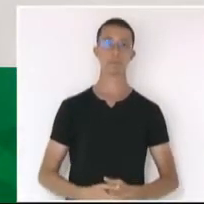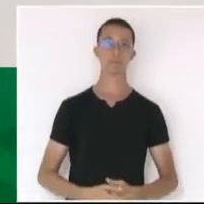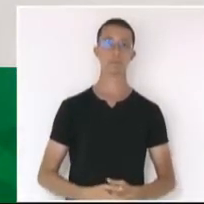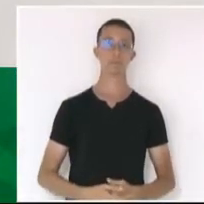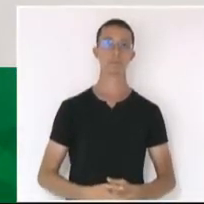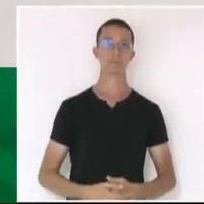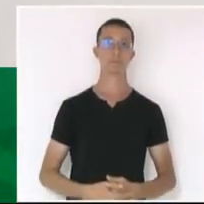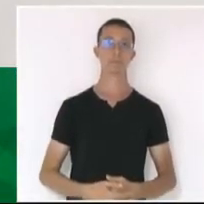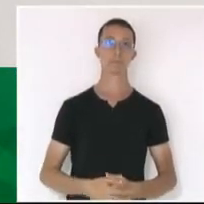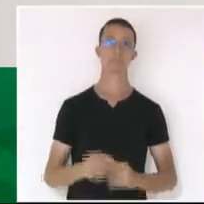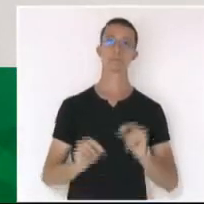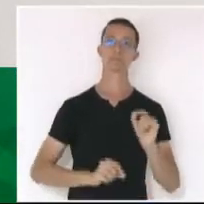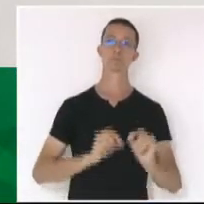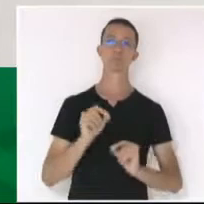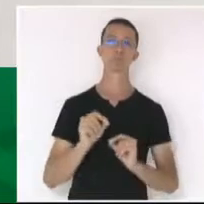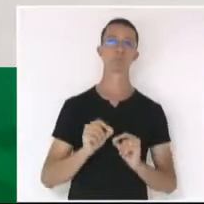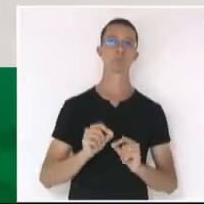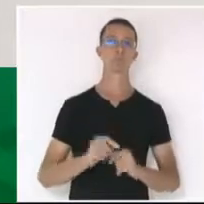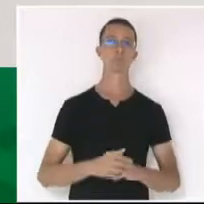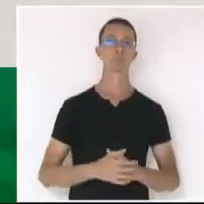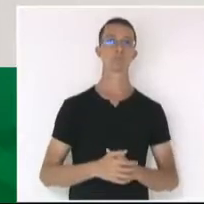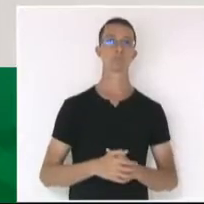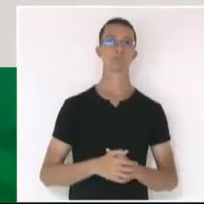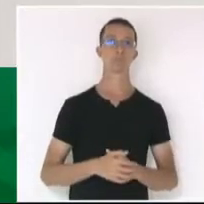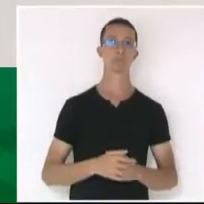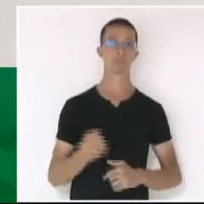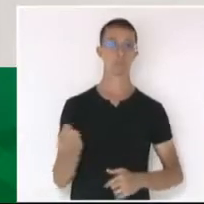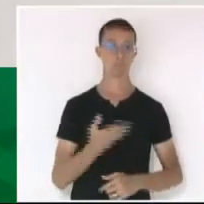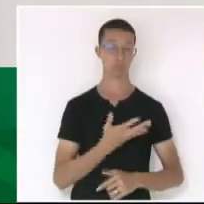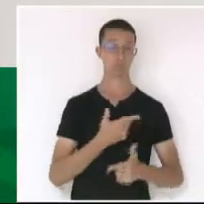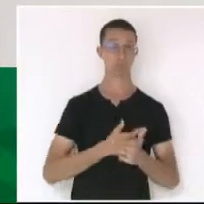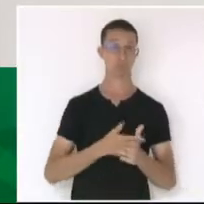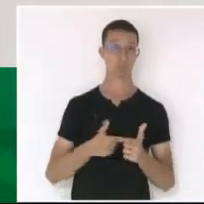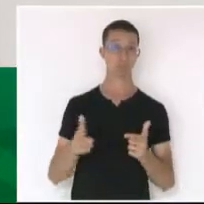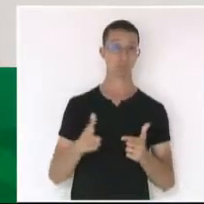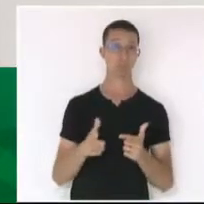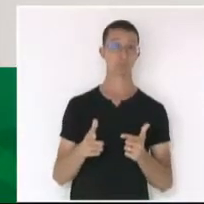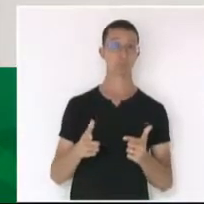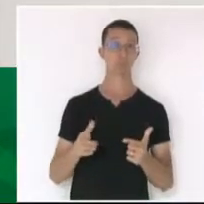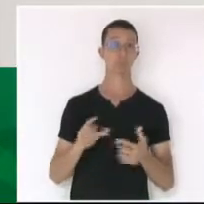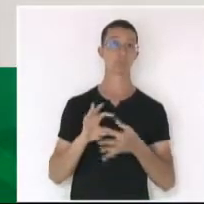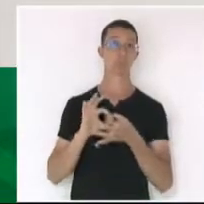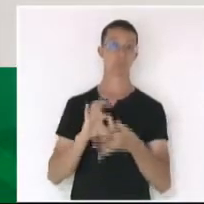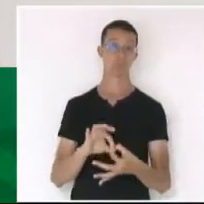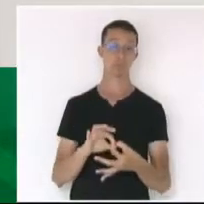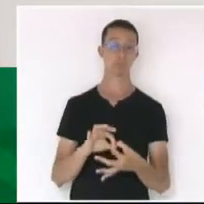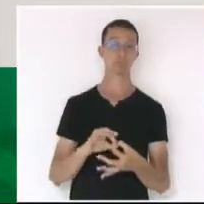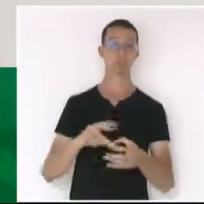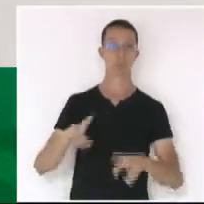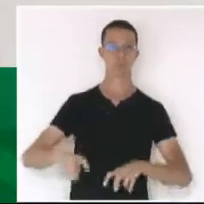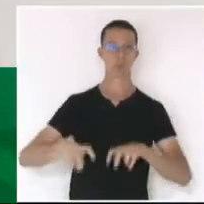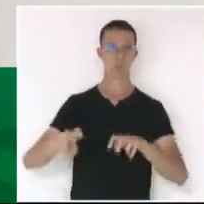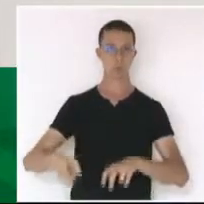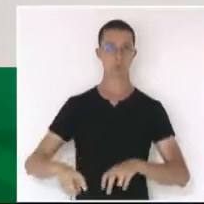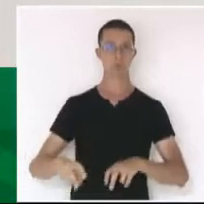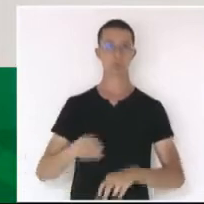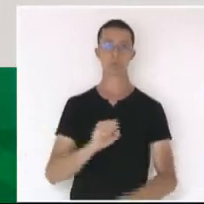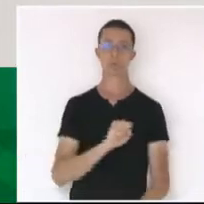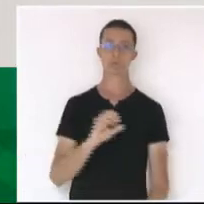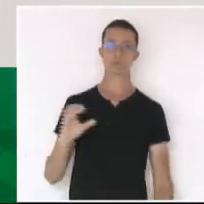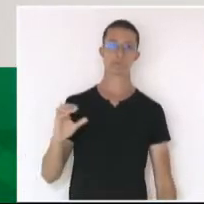é o novo problema ligado agronegócio Catarinense ligado de novo a operação carne fraca